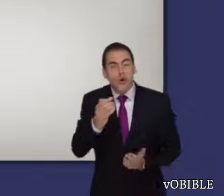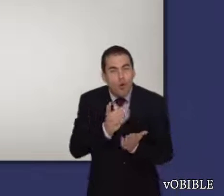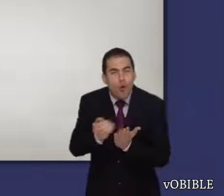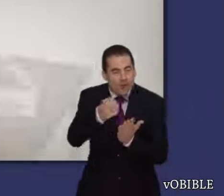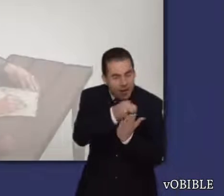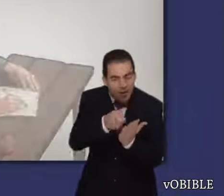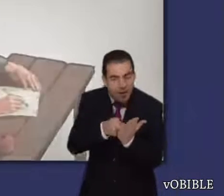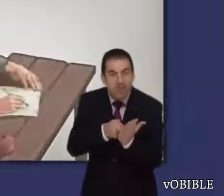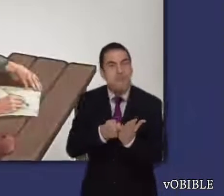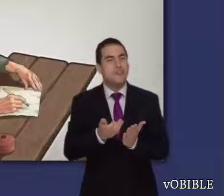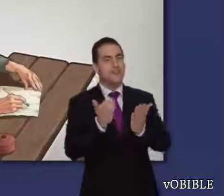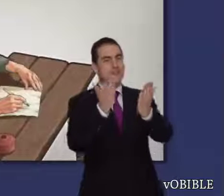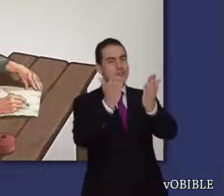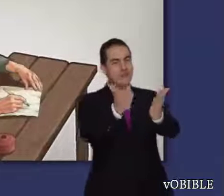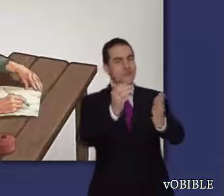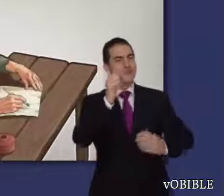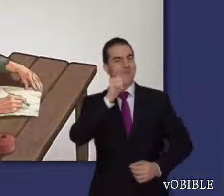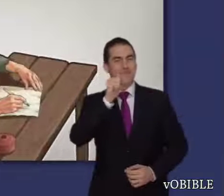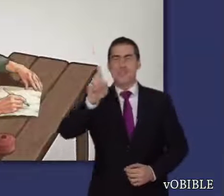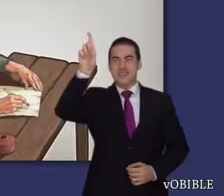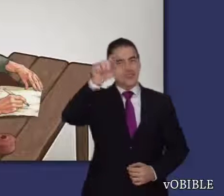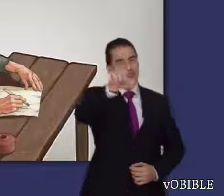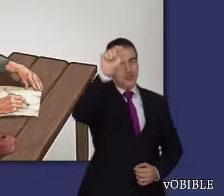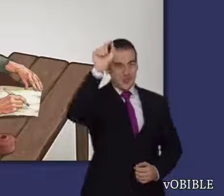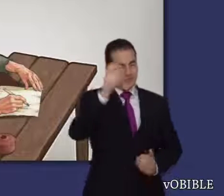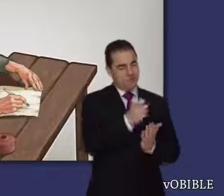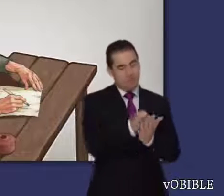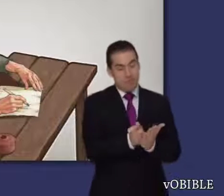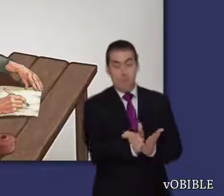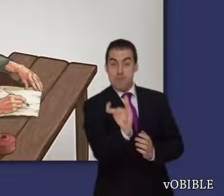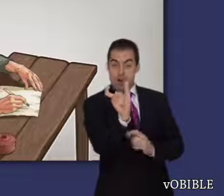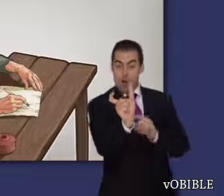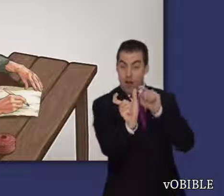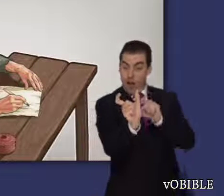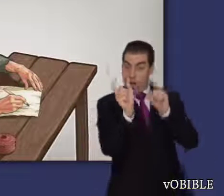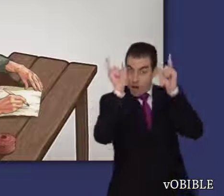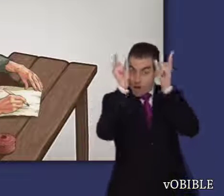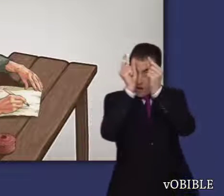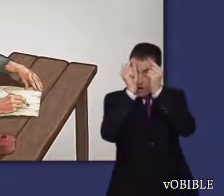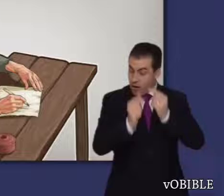João começa sua carta dizendo: "A Senhora escolhida e aos filhos dela."